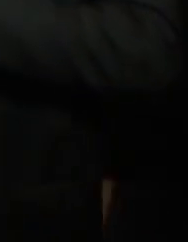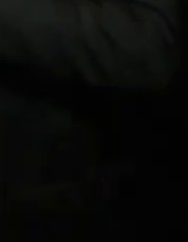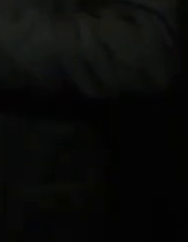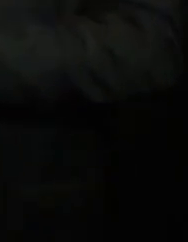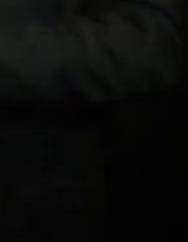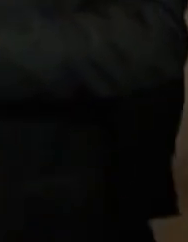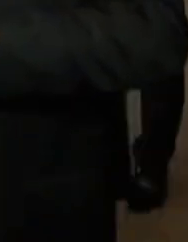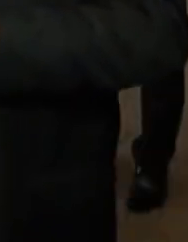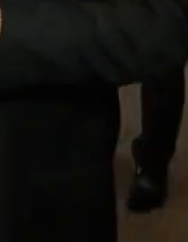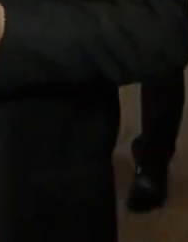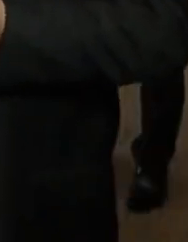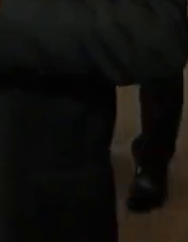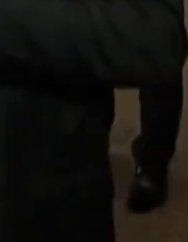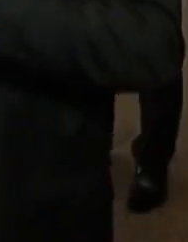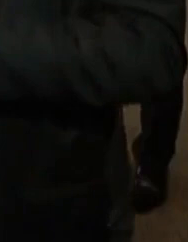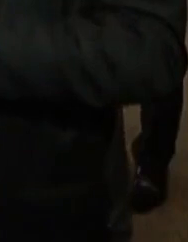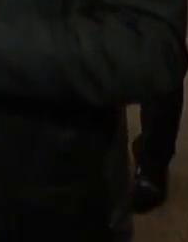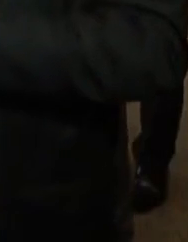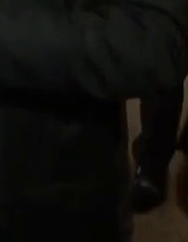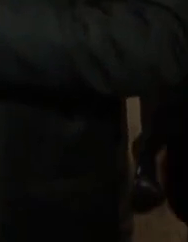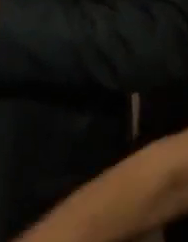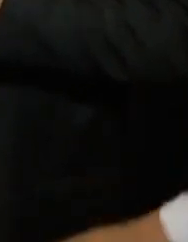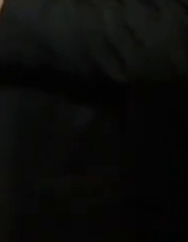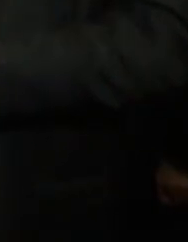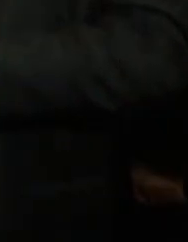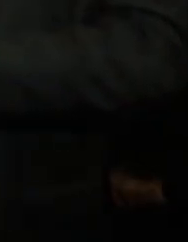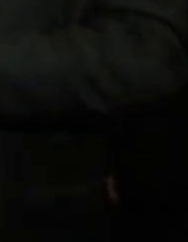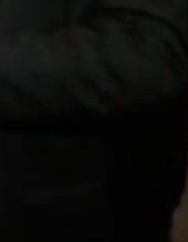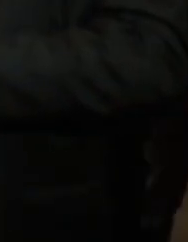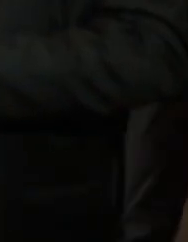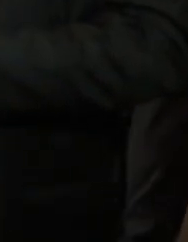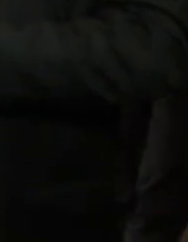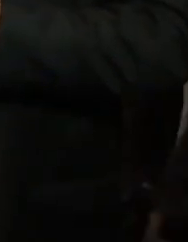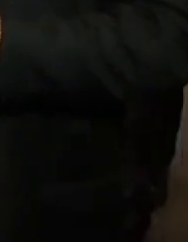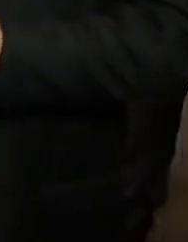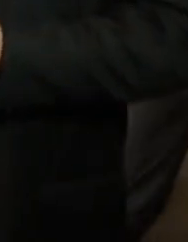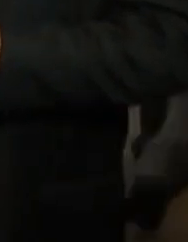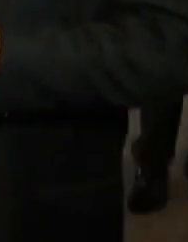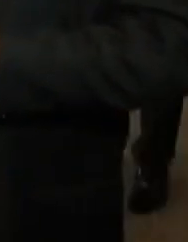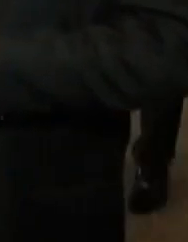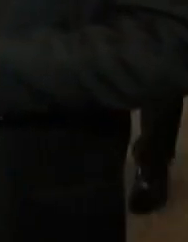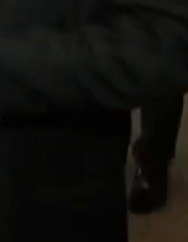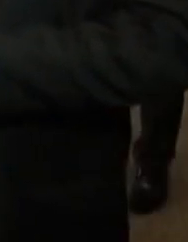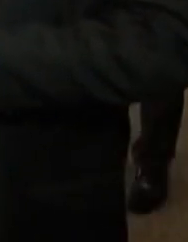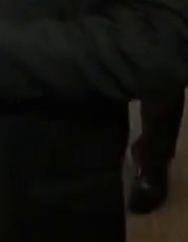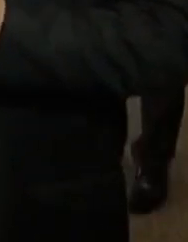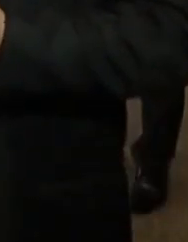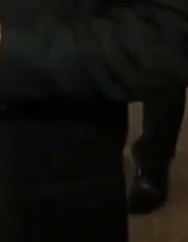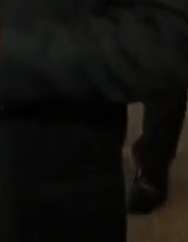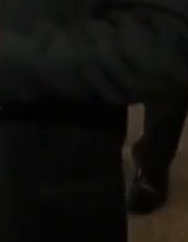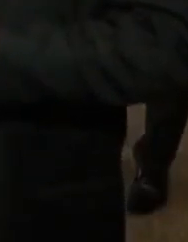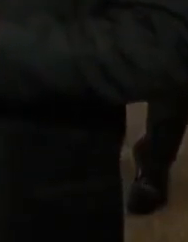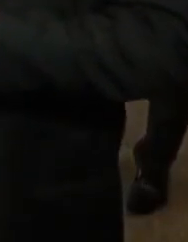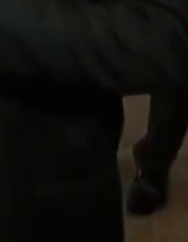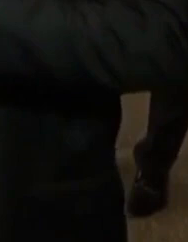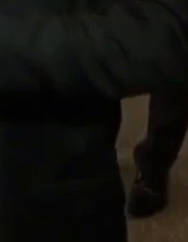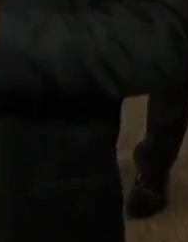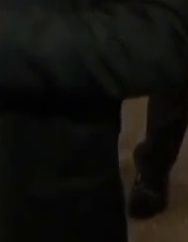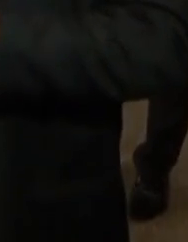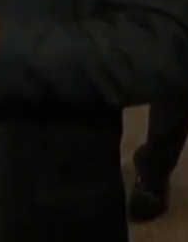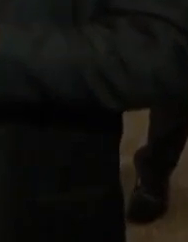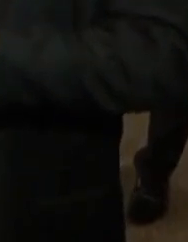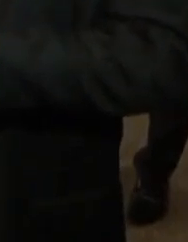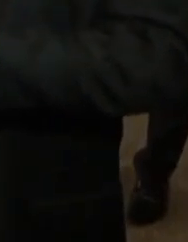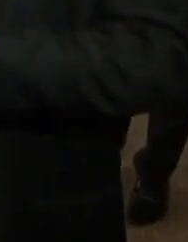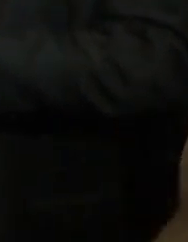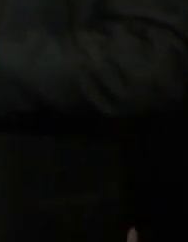Nós estávamos vivendo esse momento ímpar, tão importante também para a nossa região, a região do Alto Paranaíba. O Araxá é onde é a